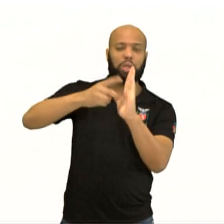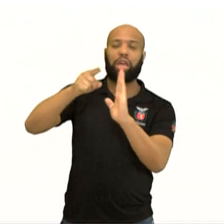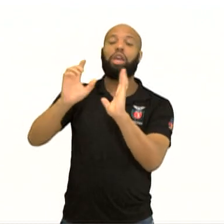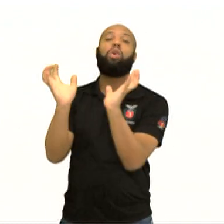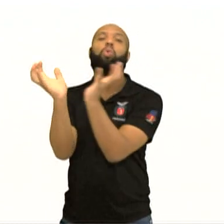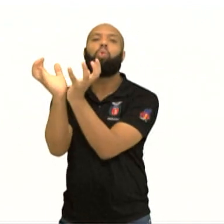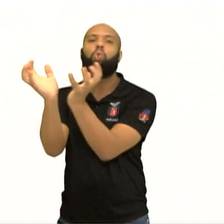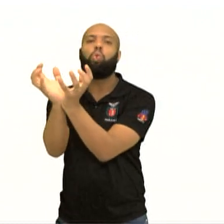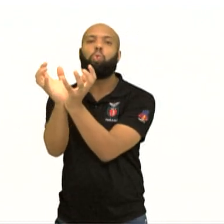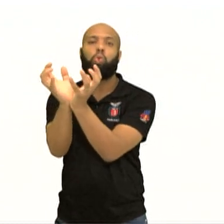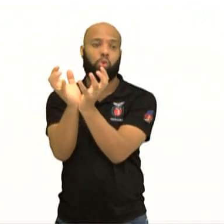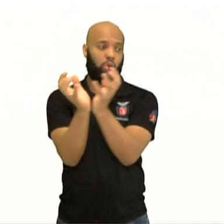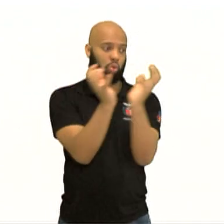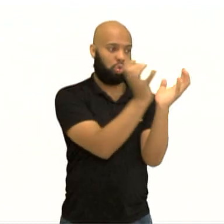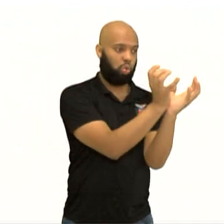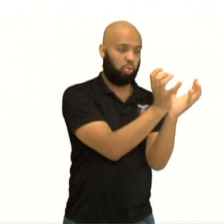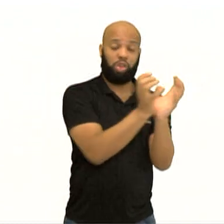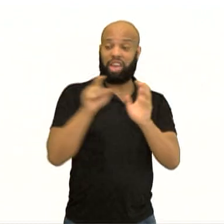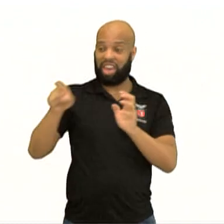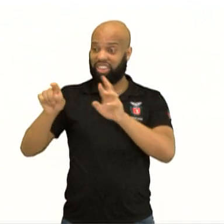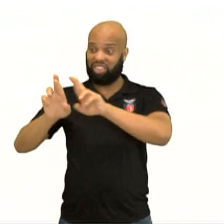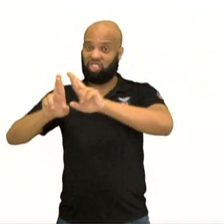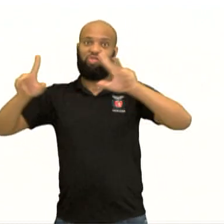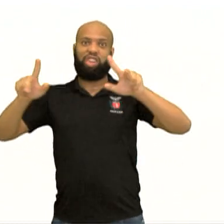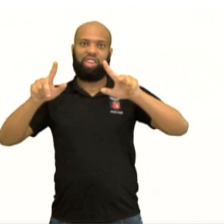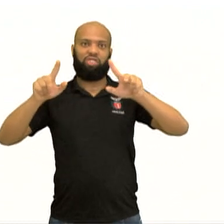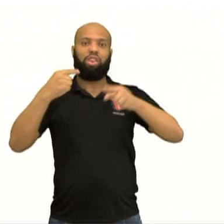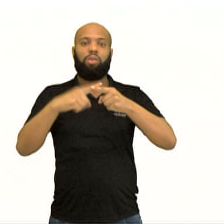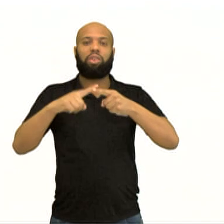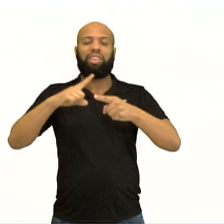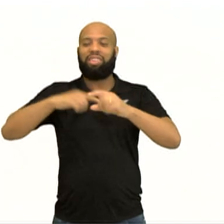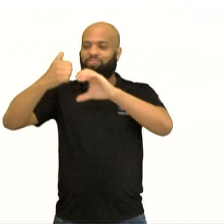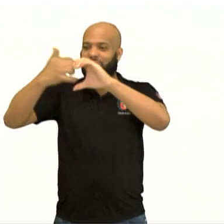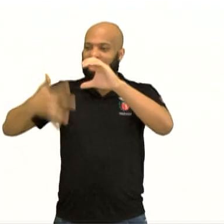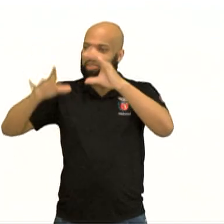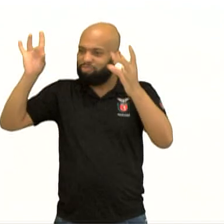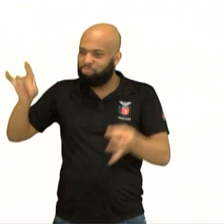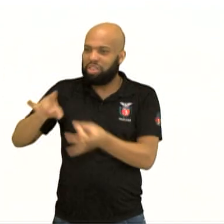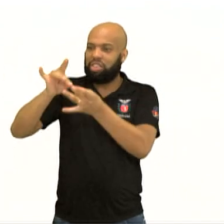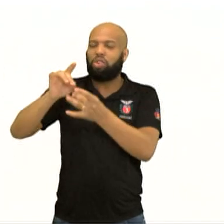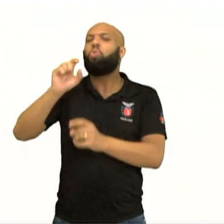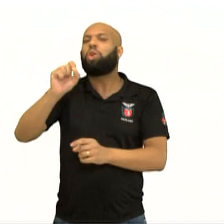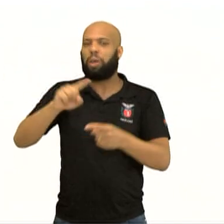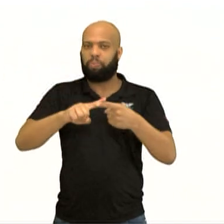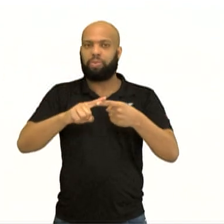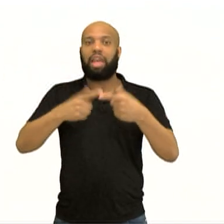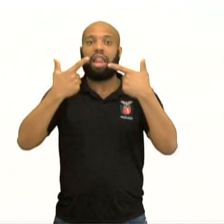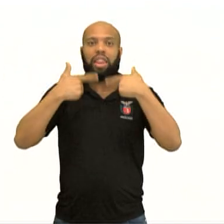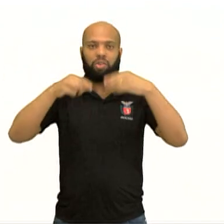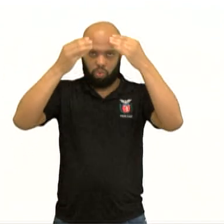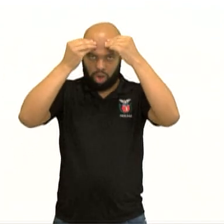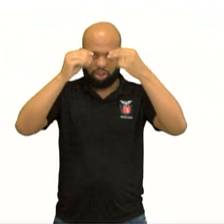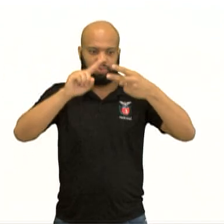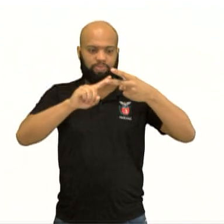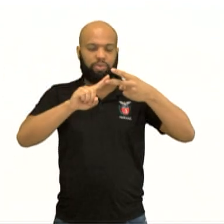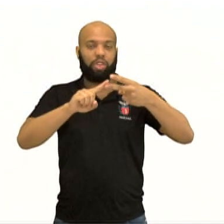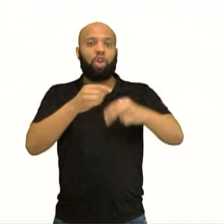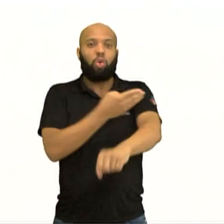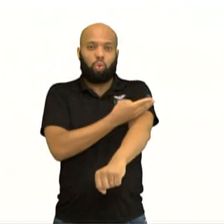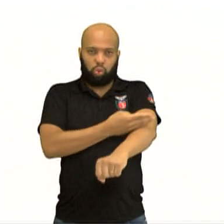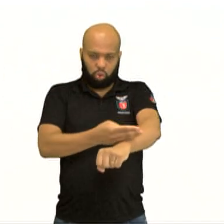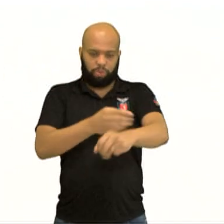se difere de outros grupos porque tem características próprias de linguagens, de hábitos alimentares,